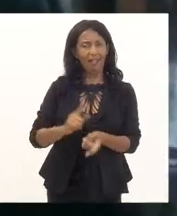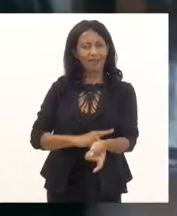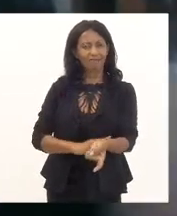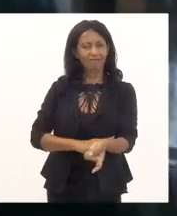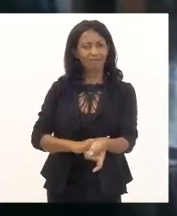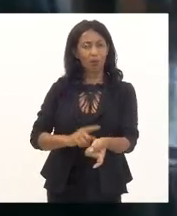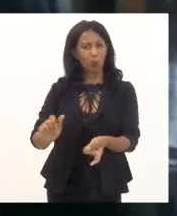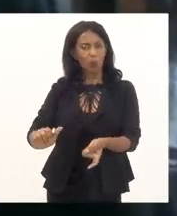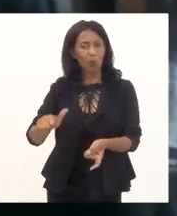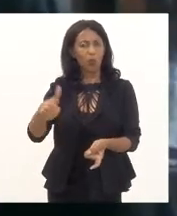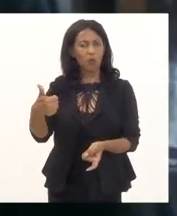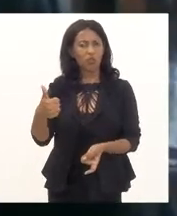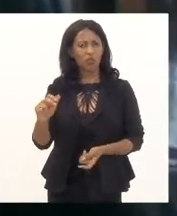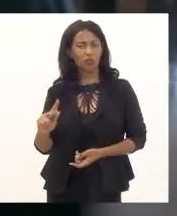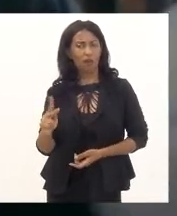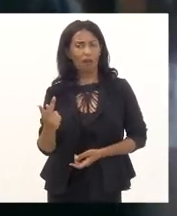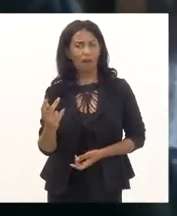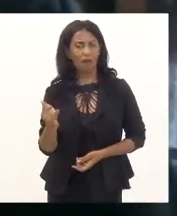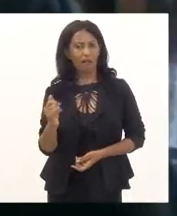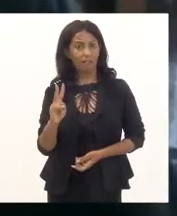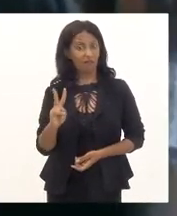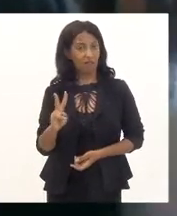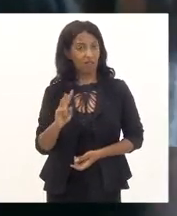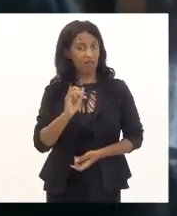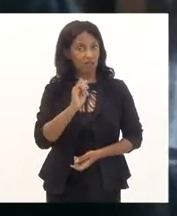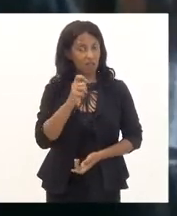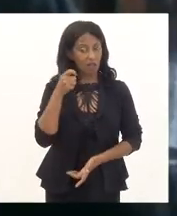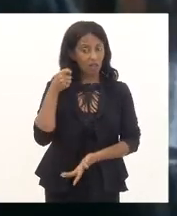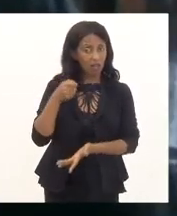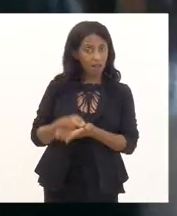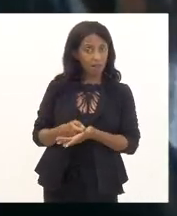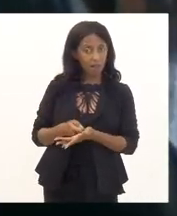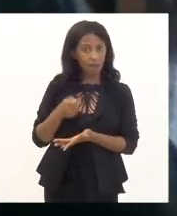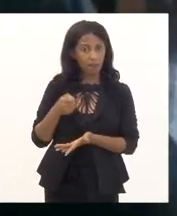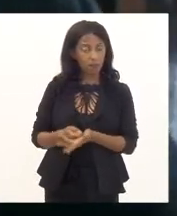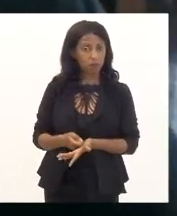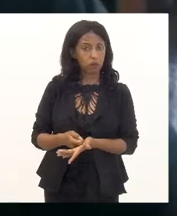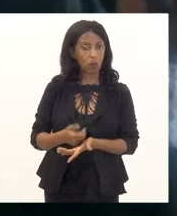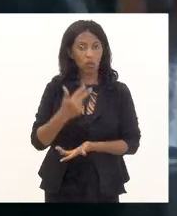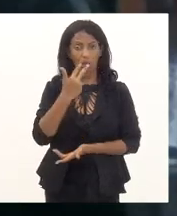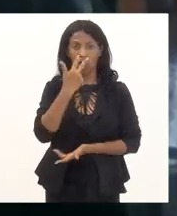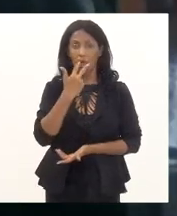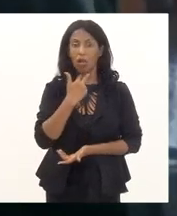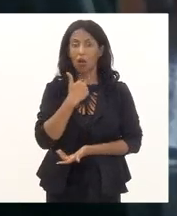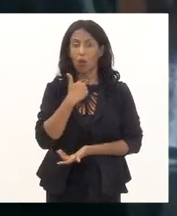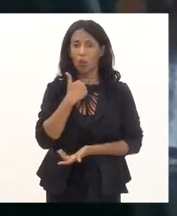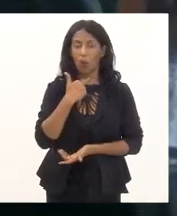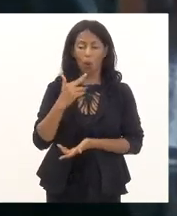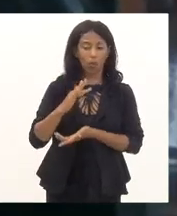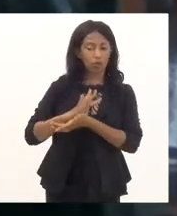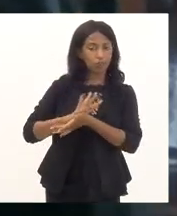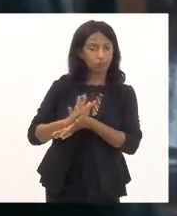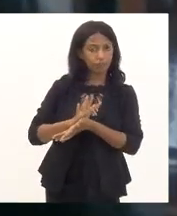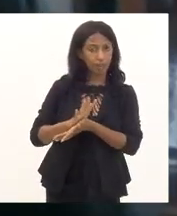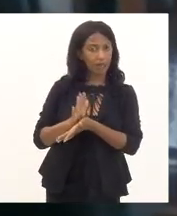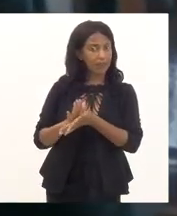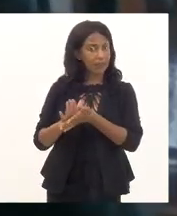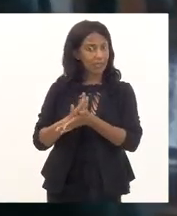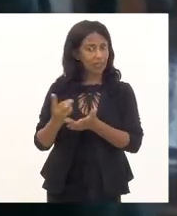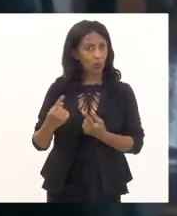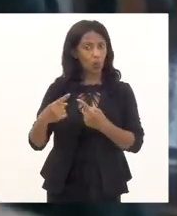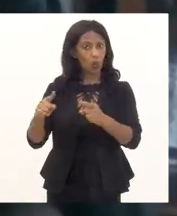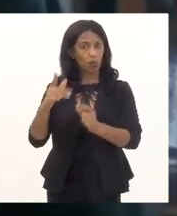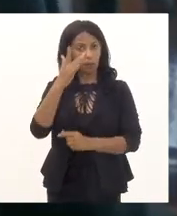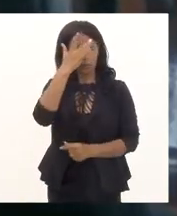fiz uma lei que está em vigor, que pune estabelecimentos que discriminem pessoas com HIV. A